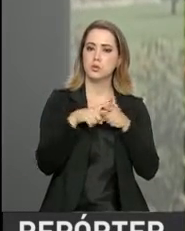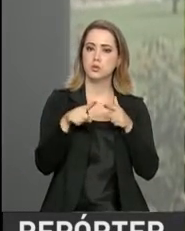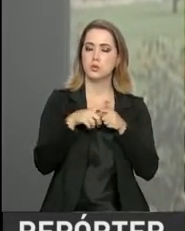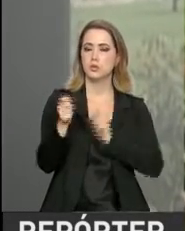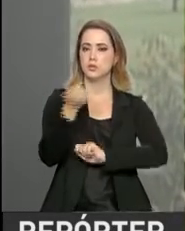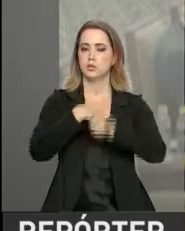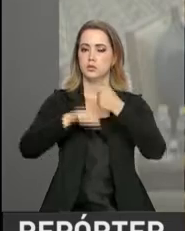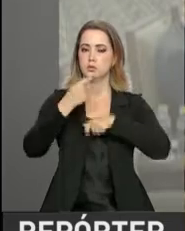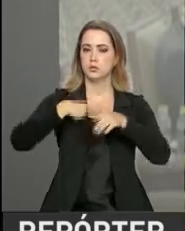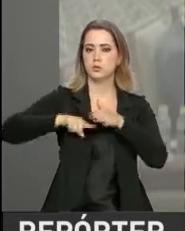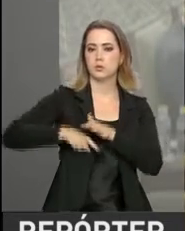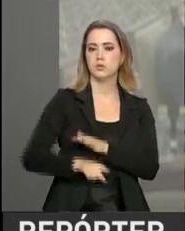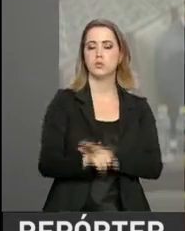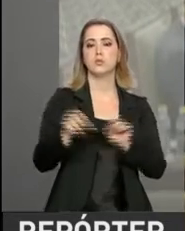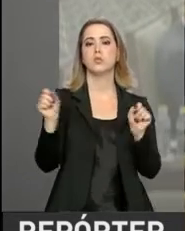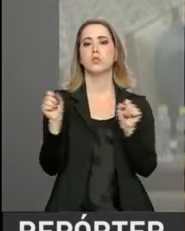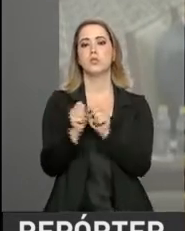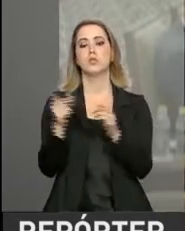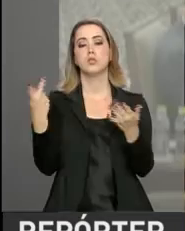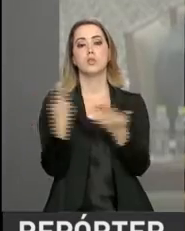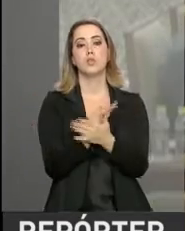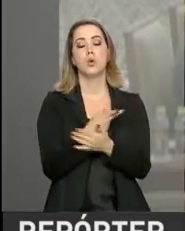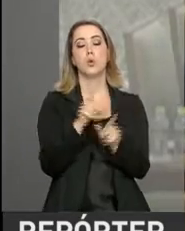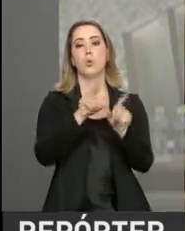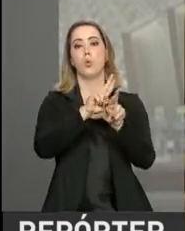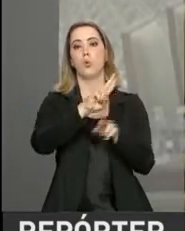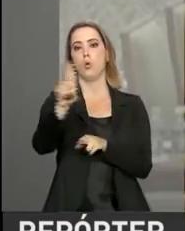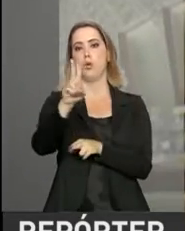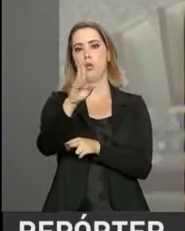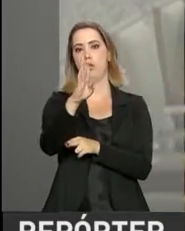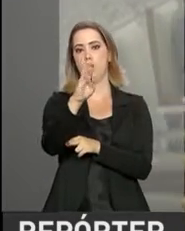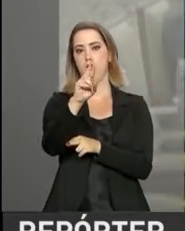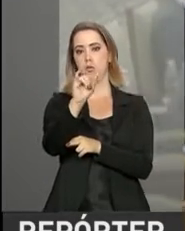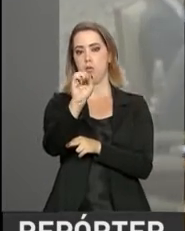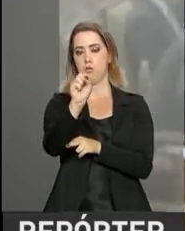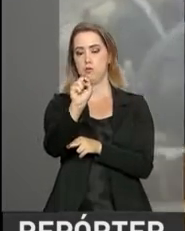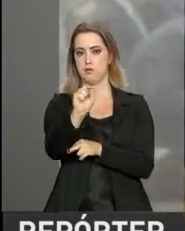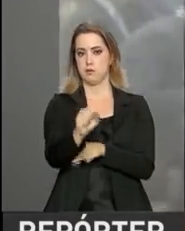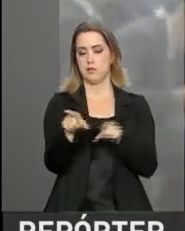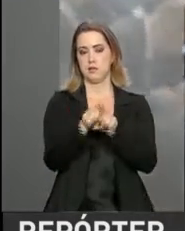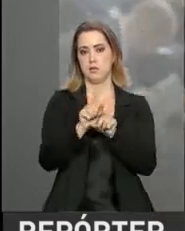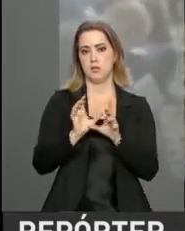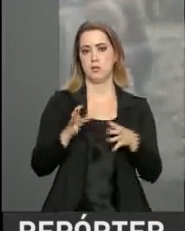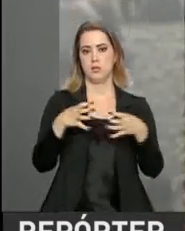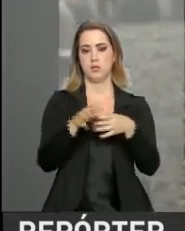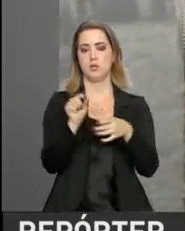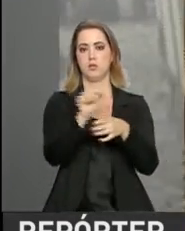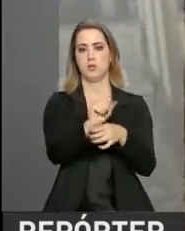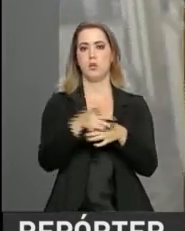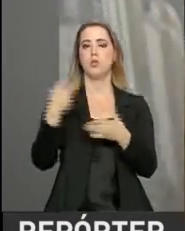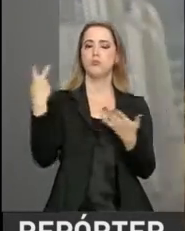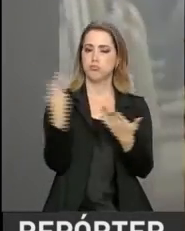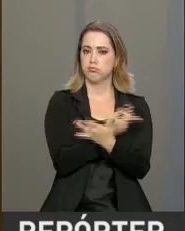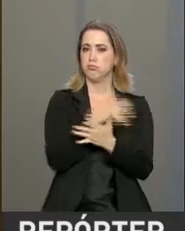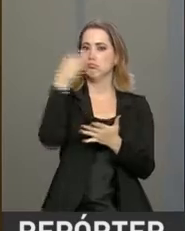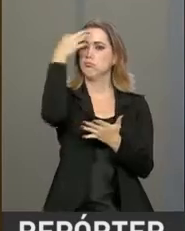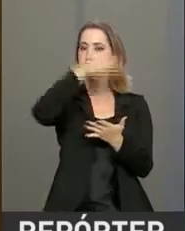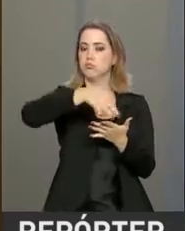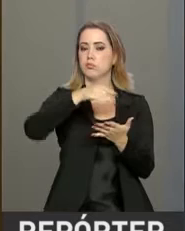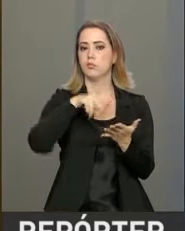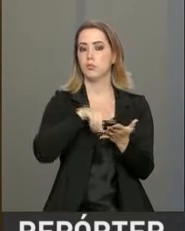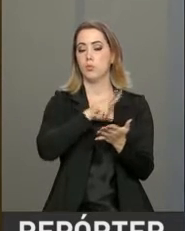em 2008 fizeram com que o apelido BRICS, criado em 2001 pela imprensa internacional, se concretizasse.